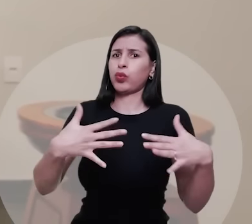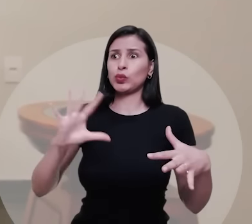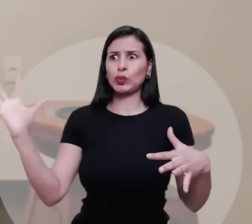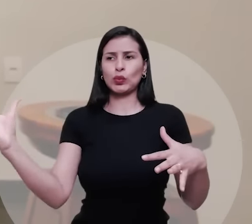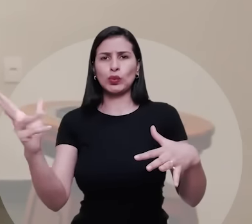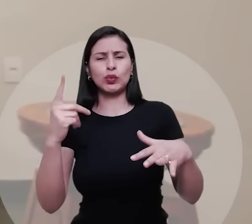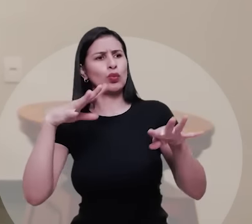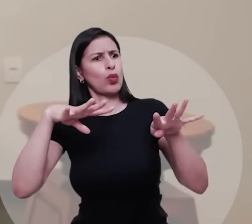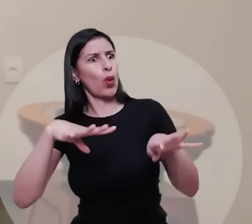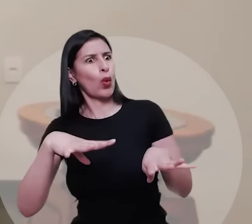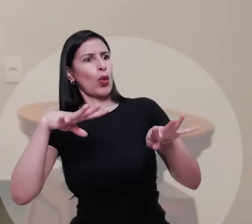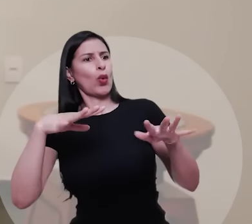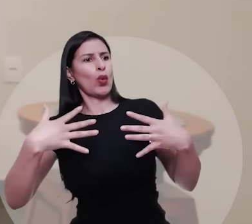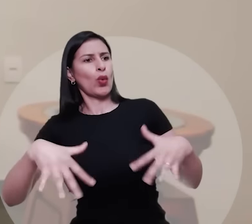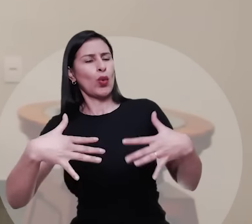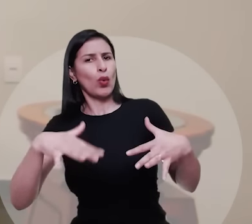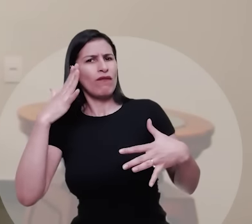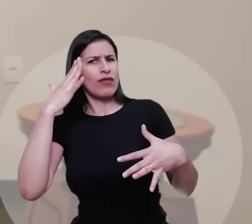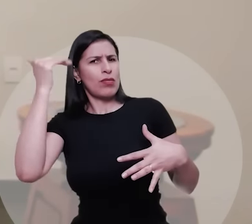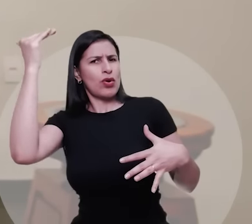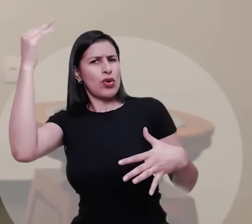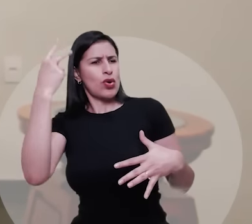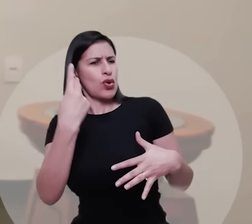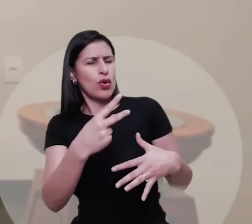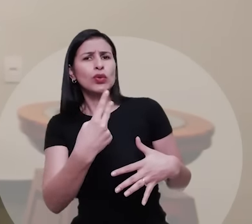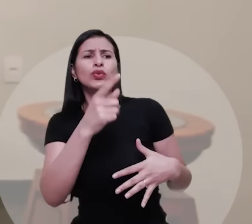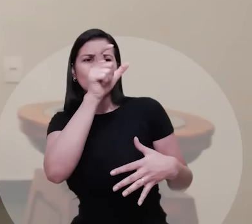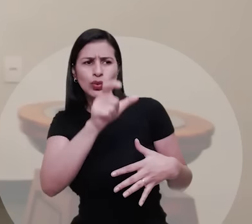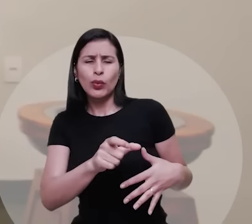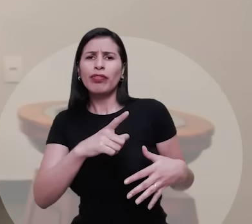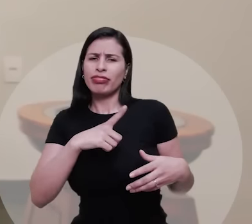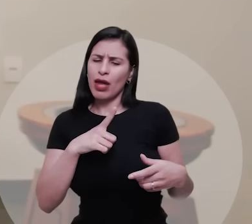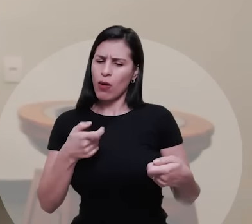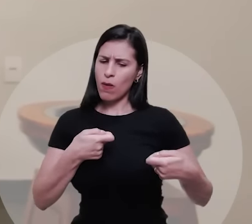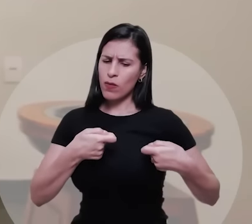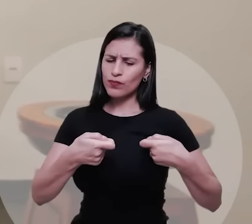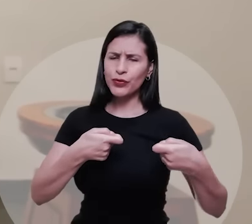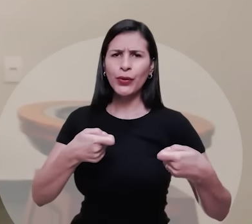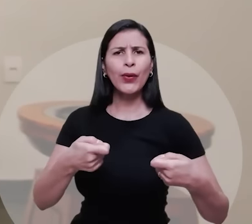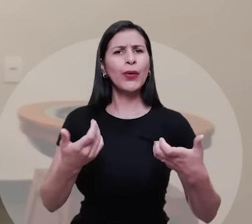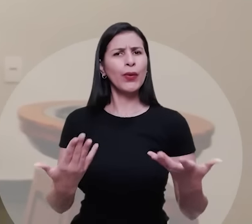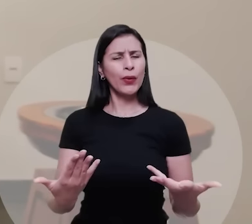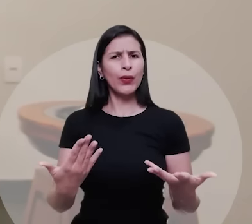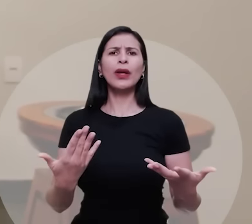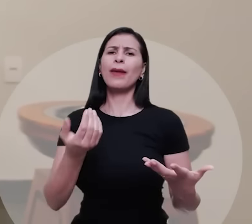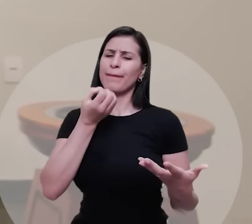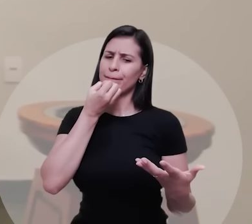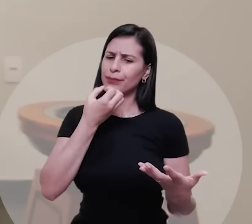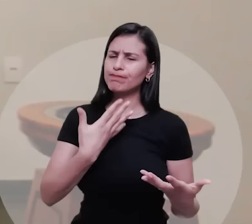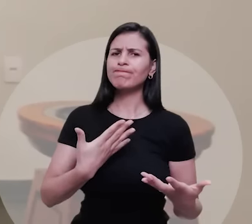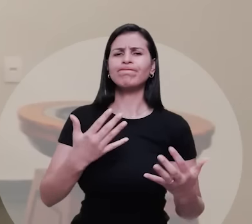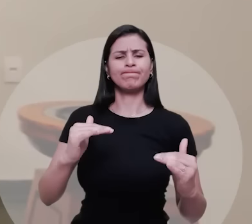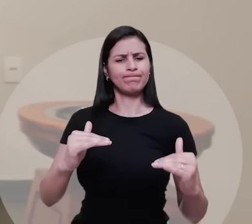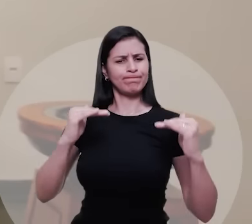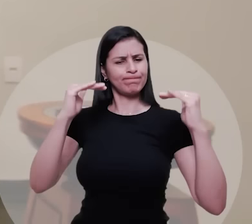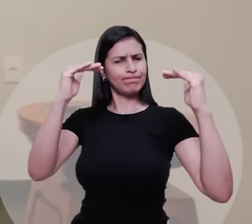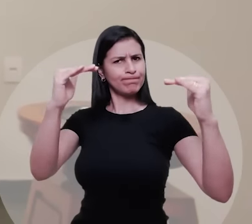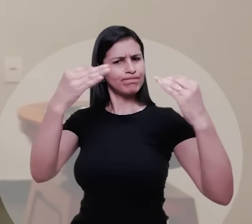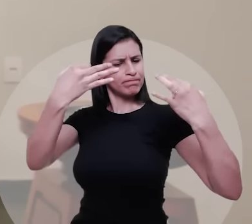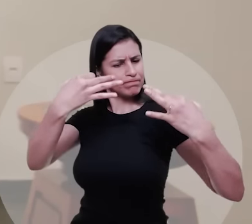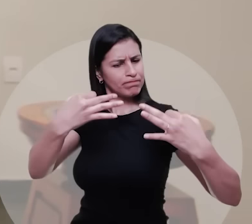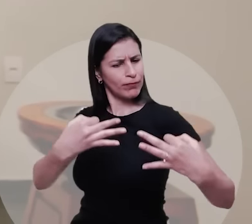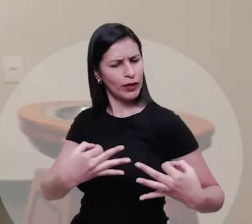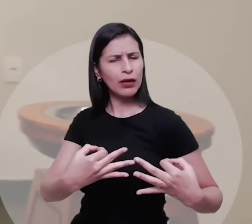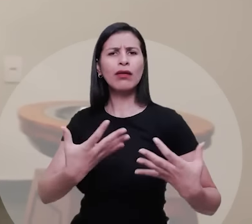alguém admirável, um homem com autocontrole, bem-sucedido, correto, um homem